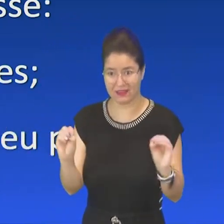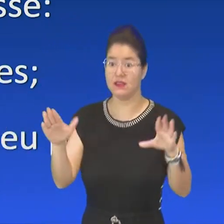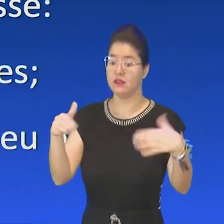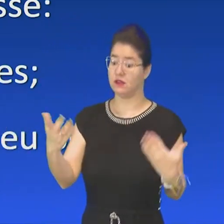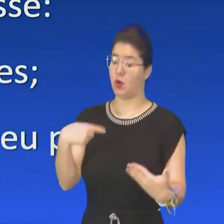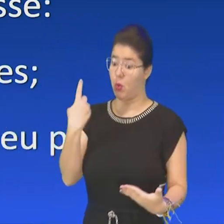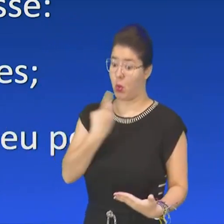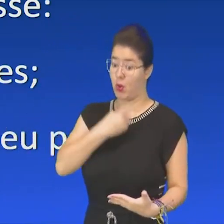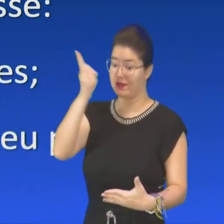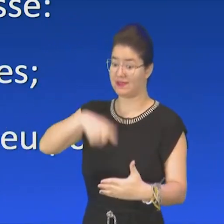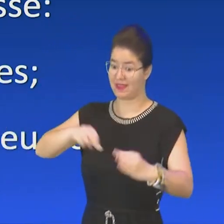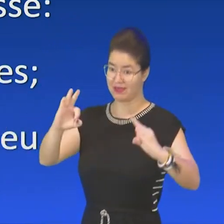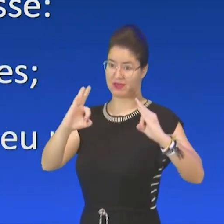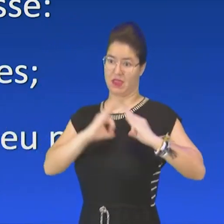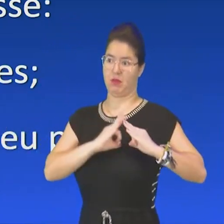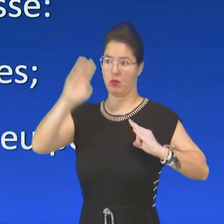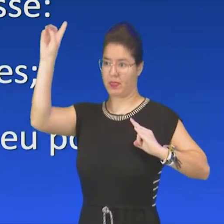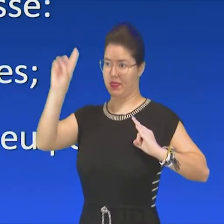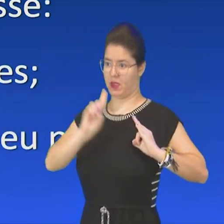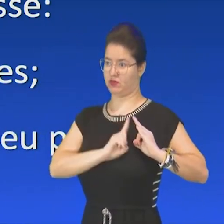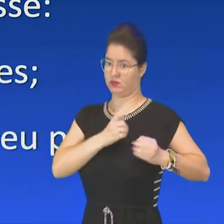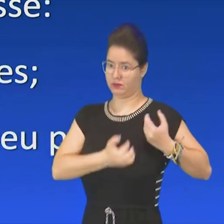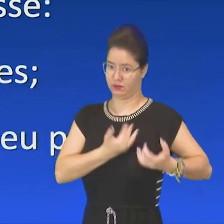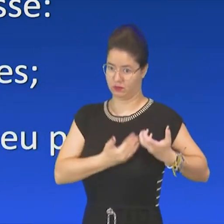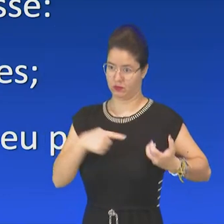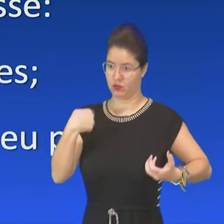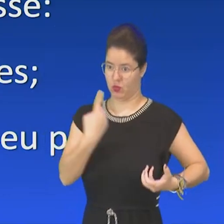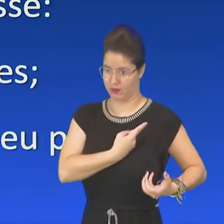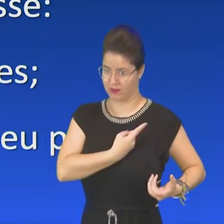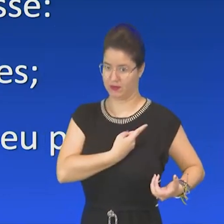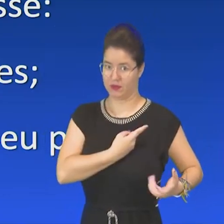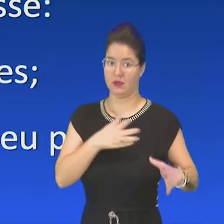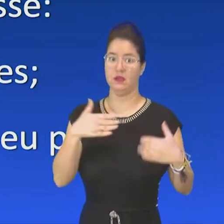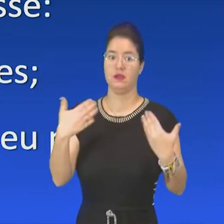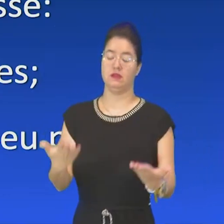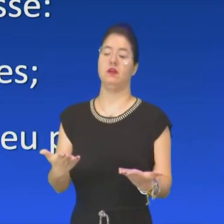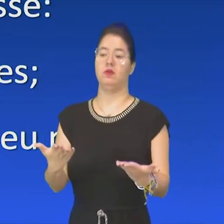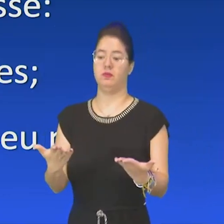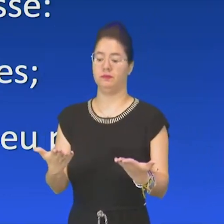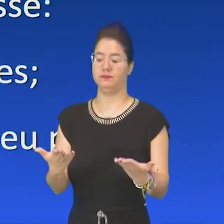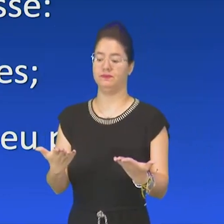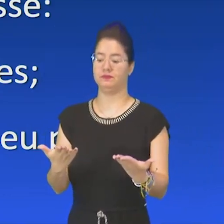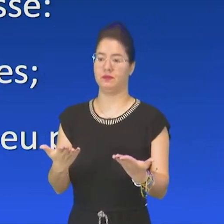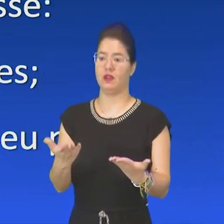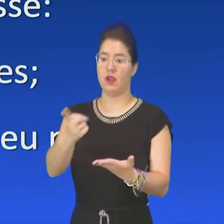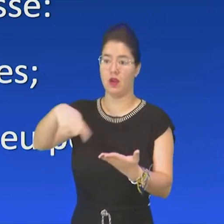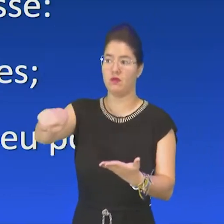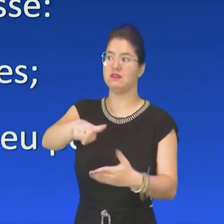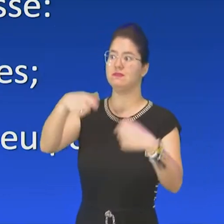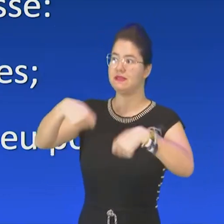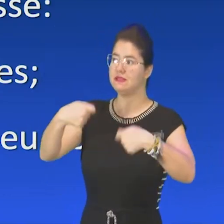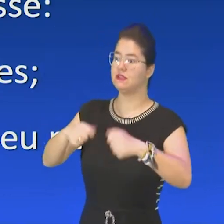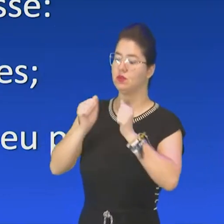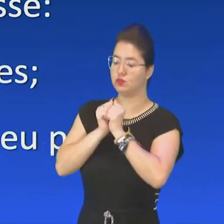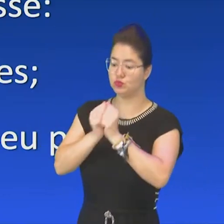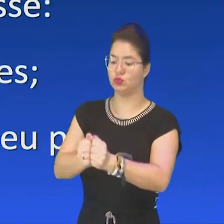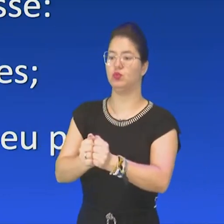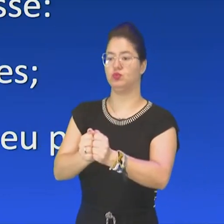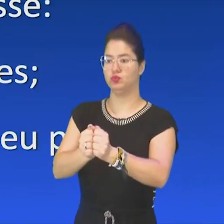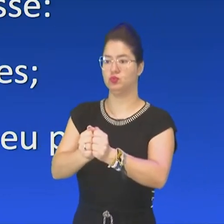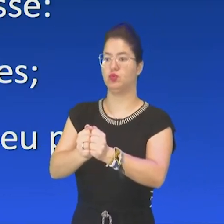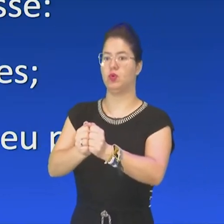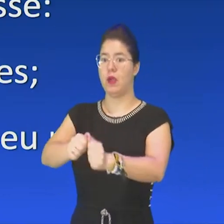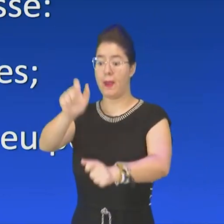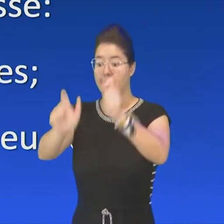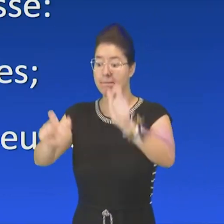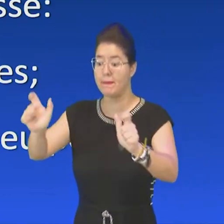somos santuário do Deus vivente, como ele próprio disse. Habitarei e andarei entre eles, serei o seu